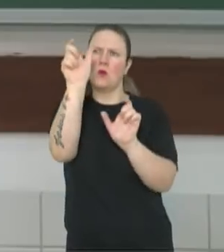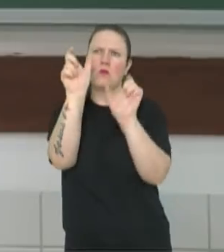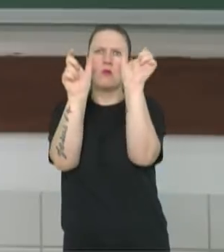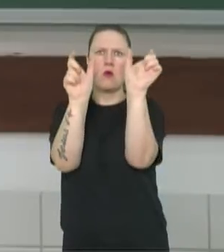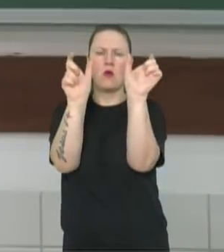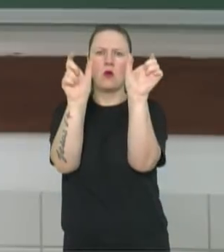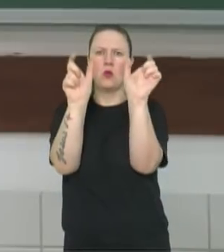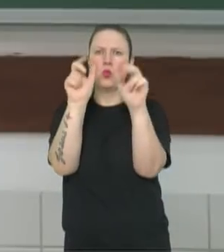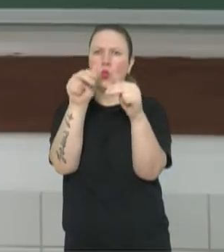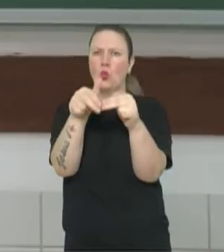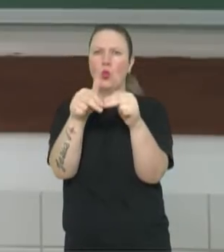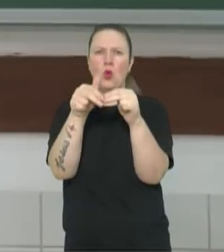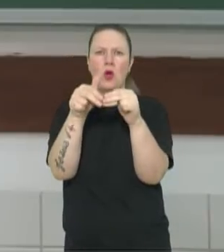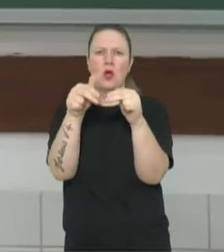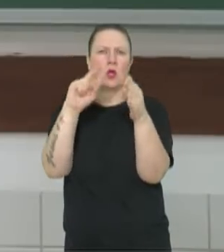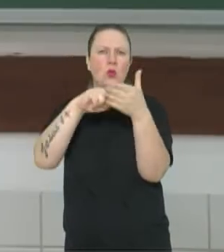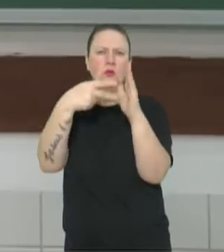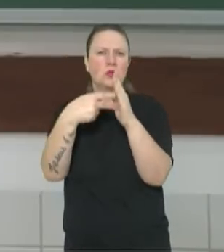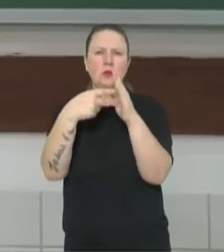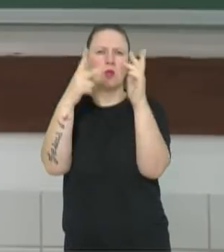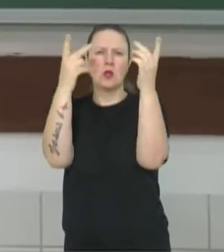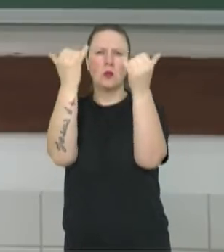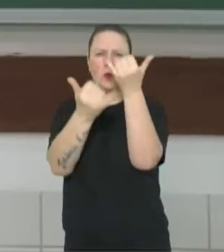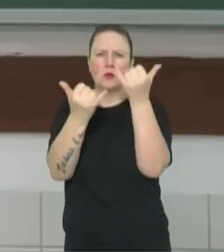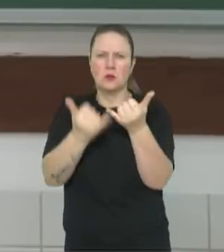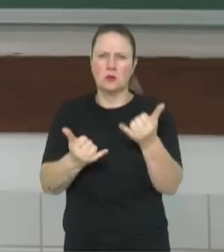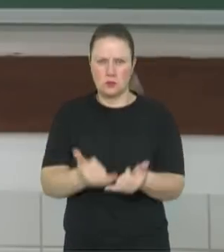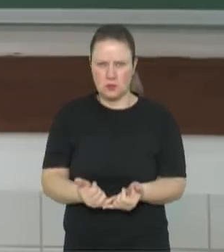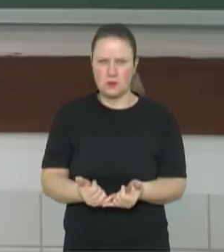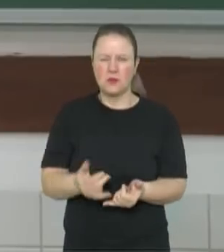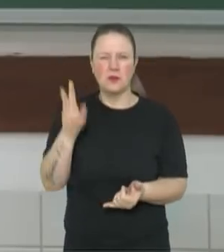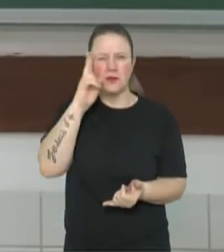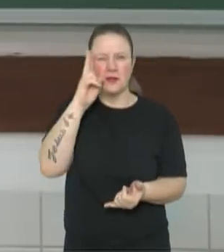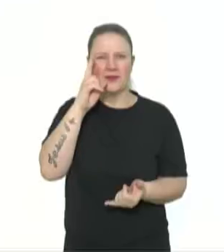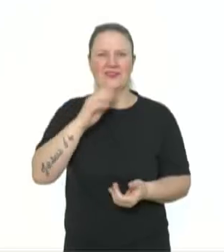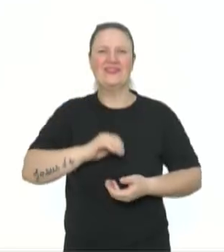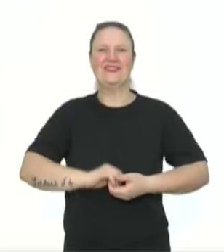duplo uso? Vamos ver, puxa lá na tua memória. Escreve para mim algumas aí. Vamos lá.